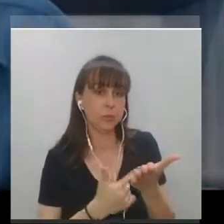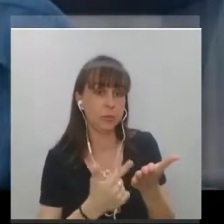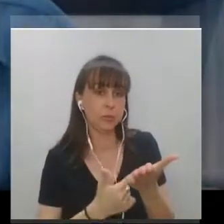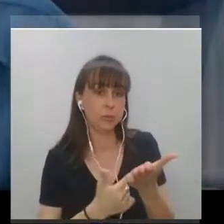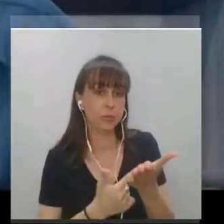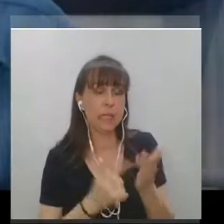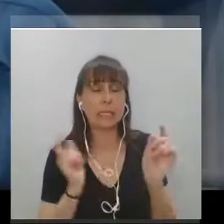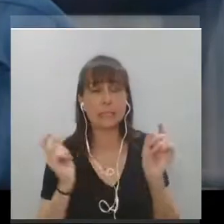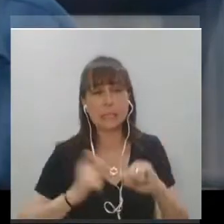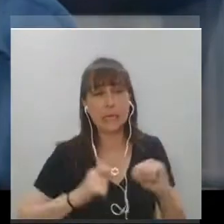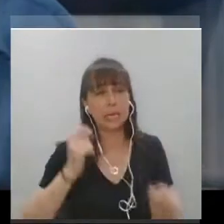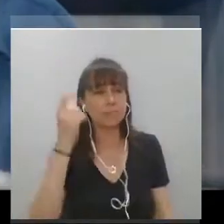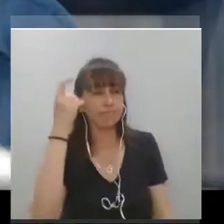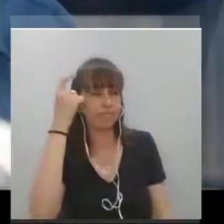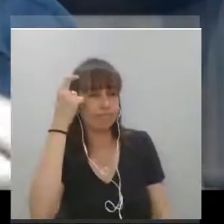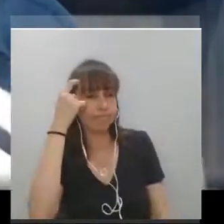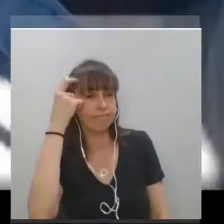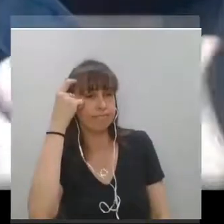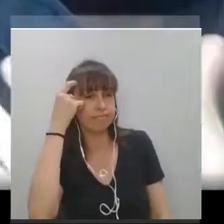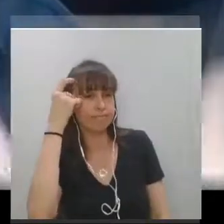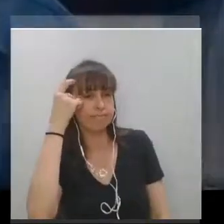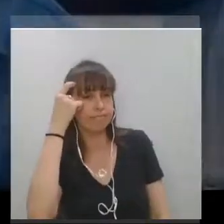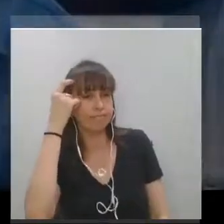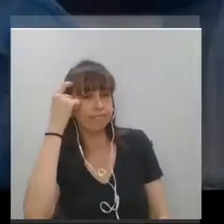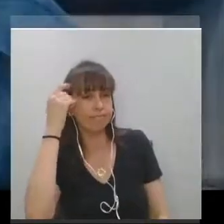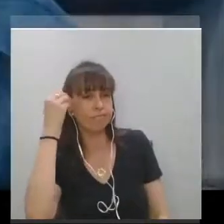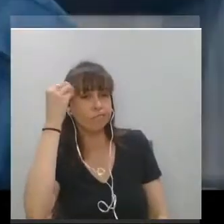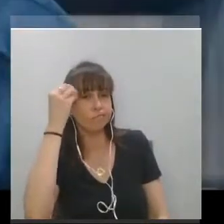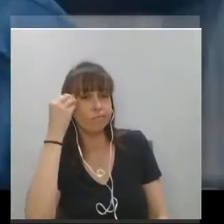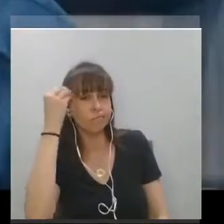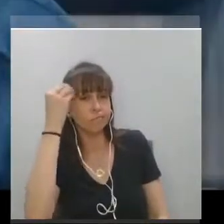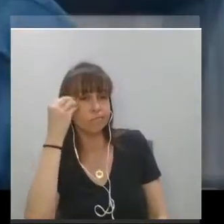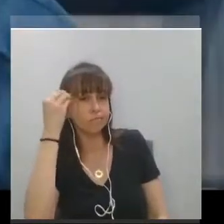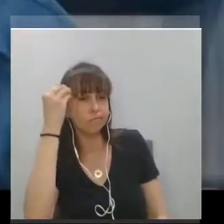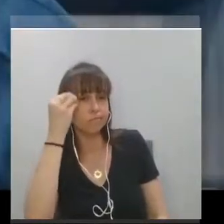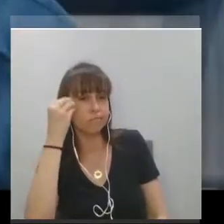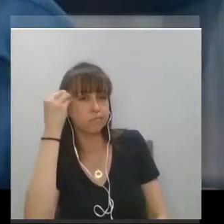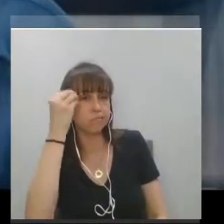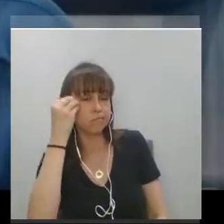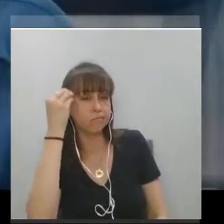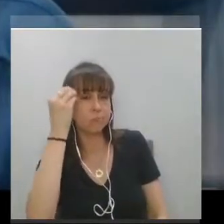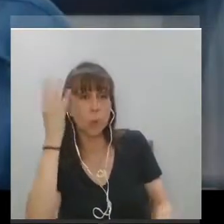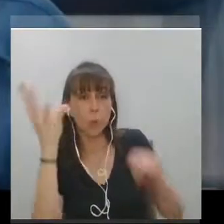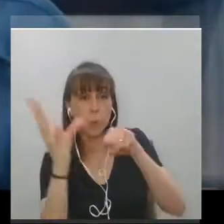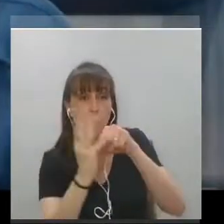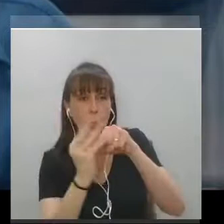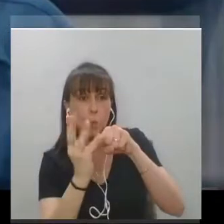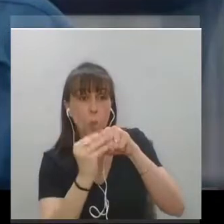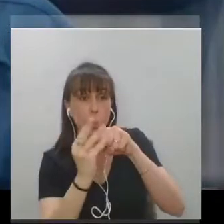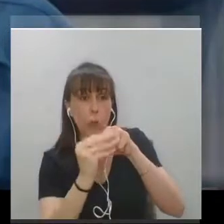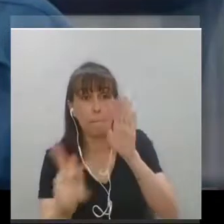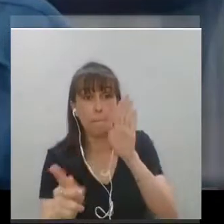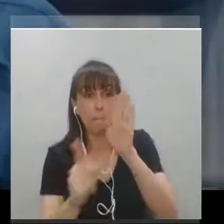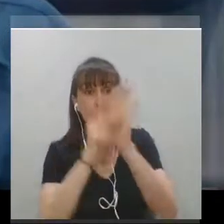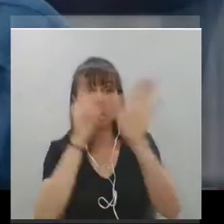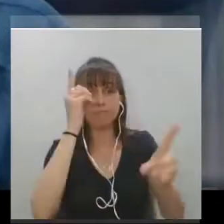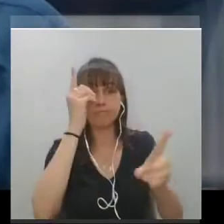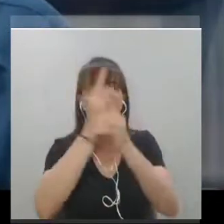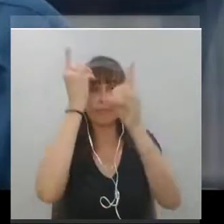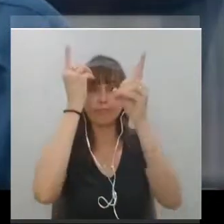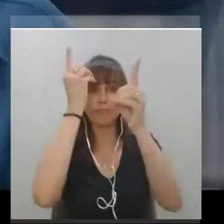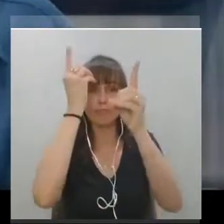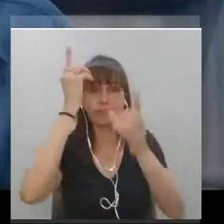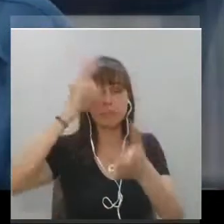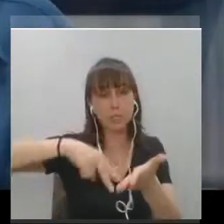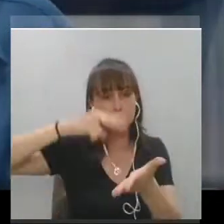reflexiva, ela é uma coisa que traz um conhecimento próprio, uma descoberta através da leitura.